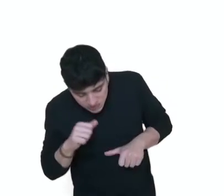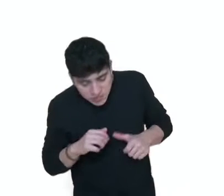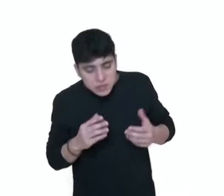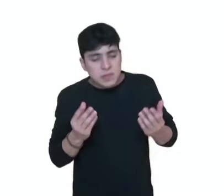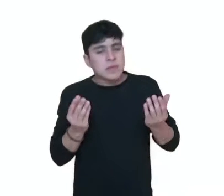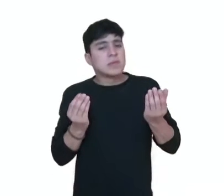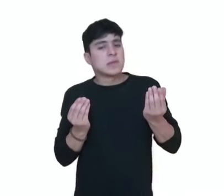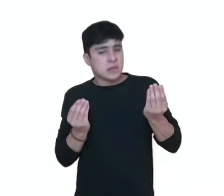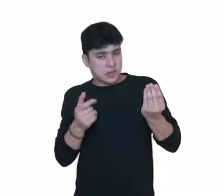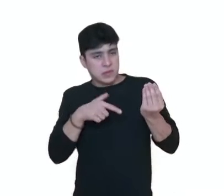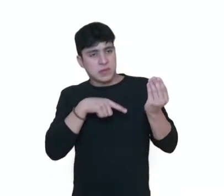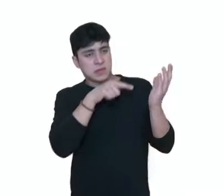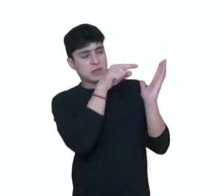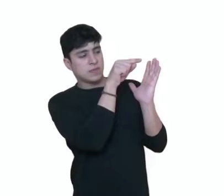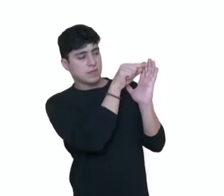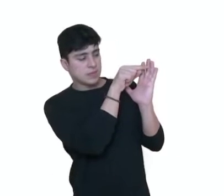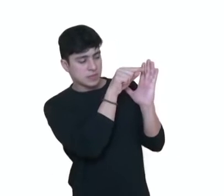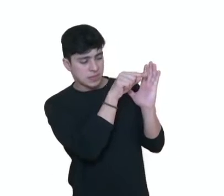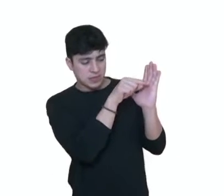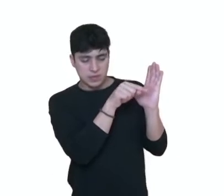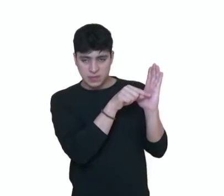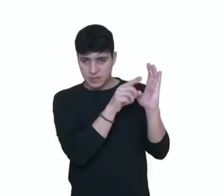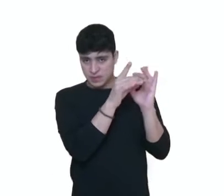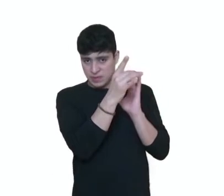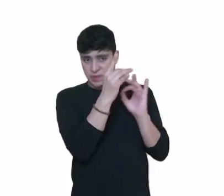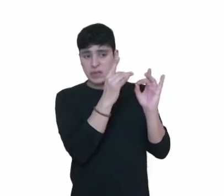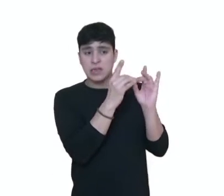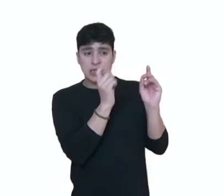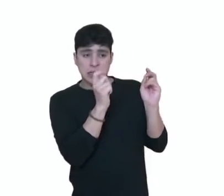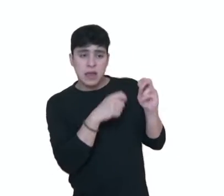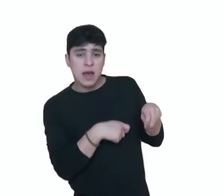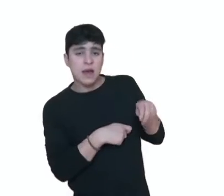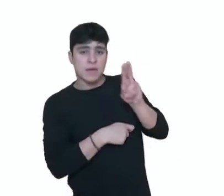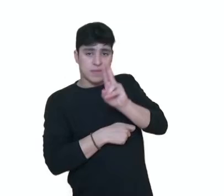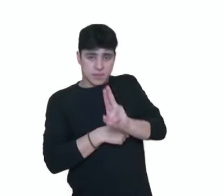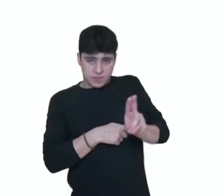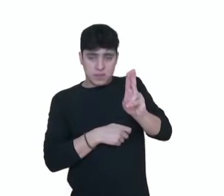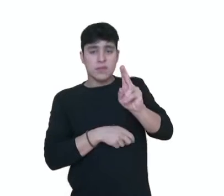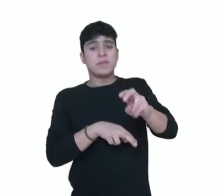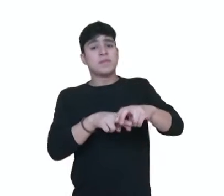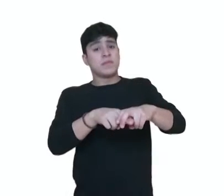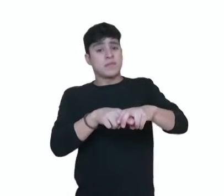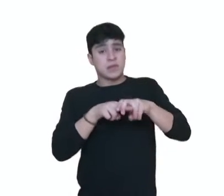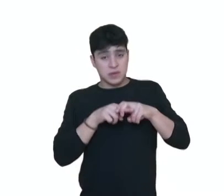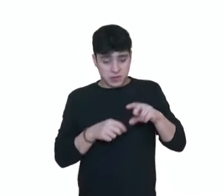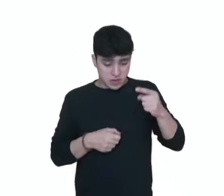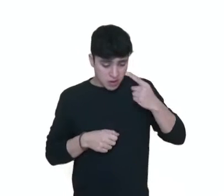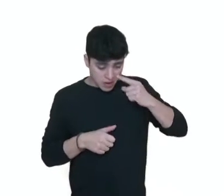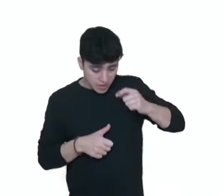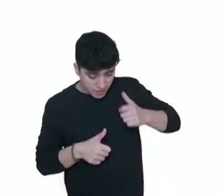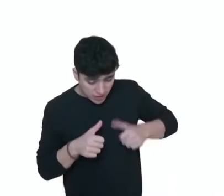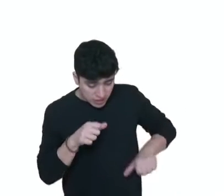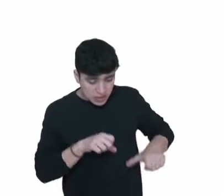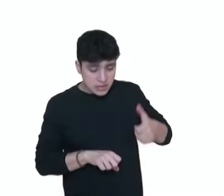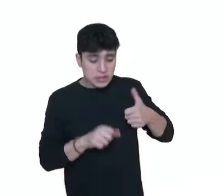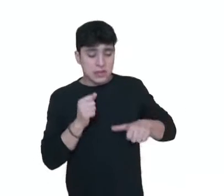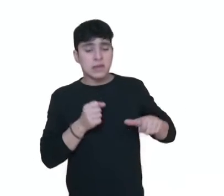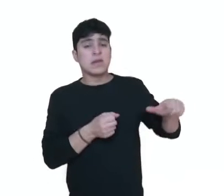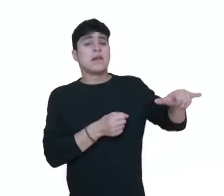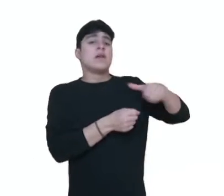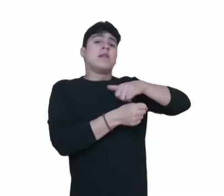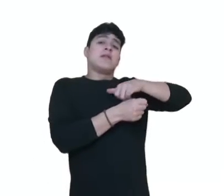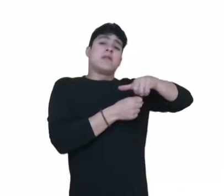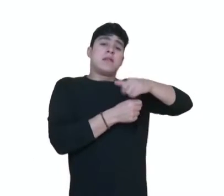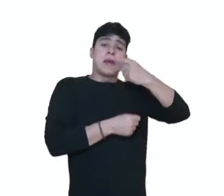de critérios específicos e aplicáveis. Por isso mesmo, cada vez mais, a autoavaliação tem sido usada como forma de